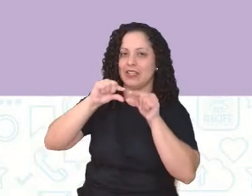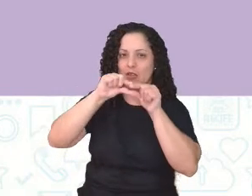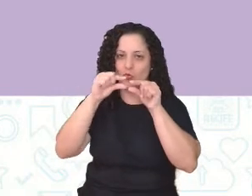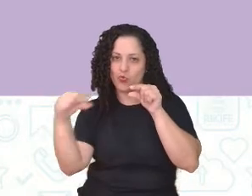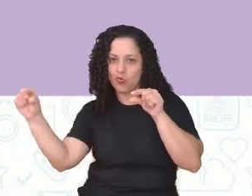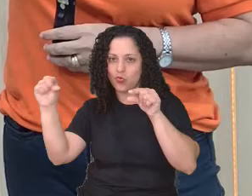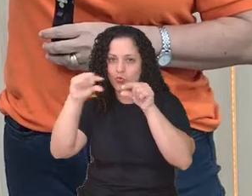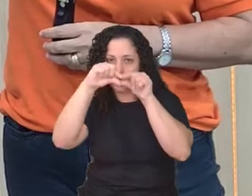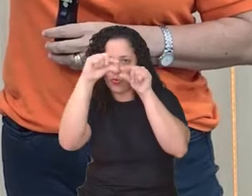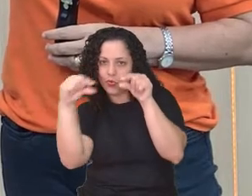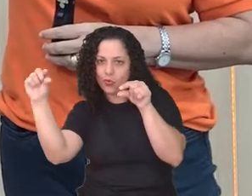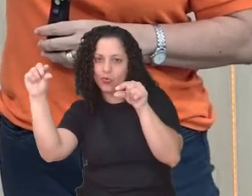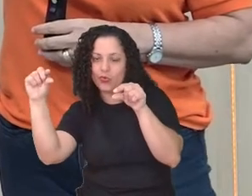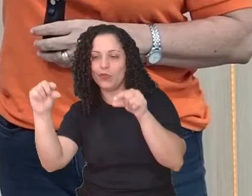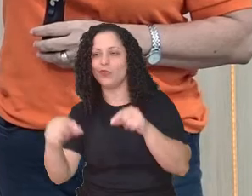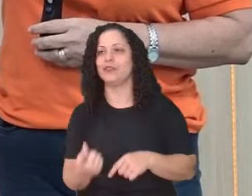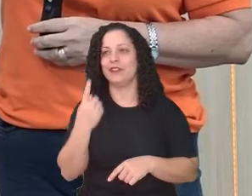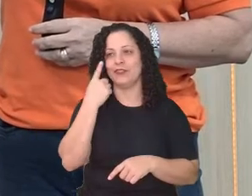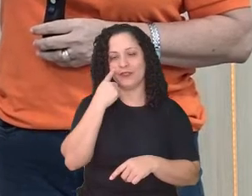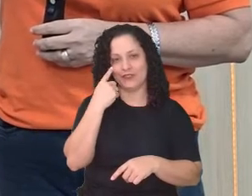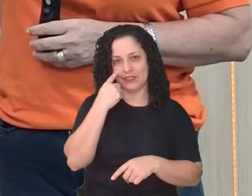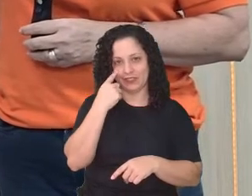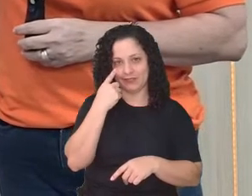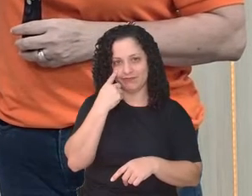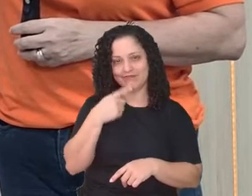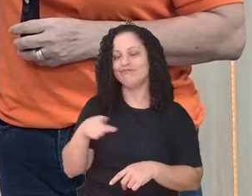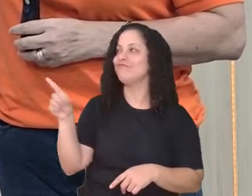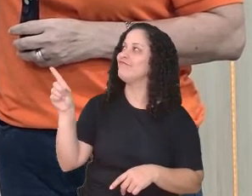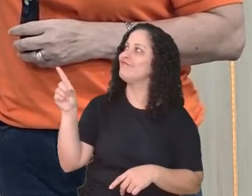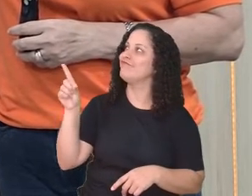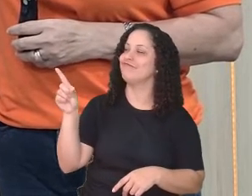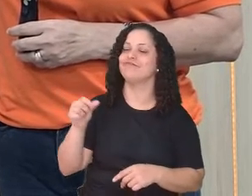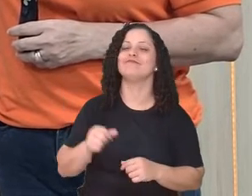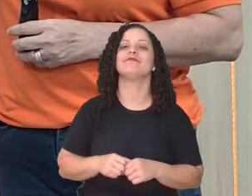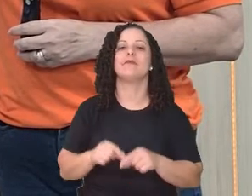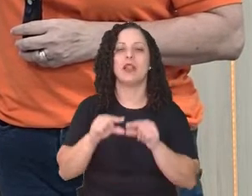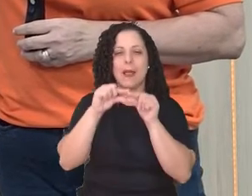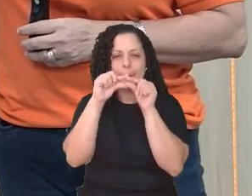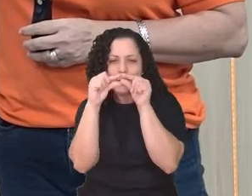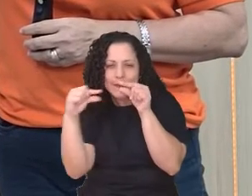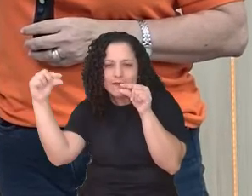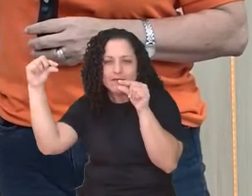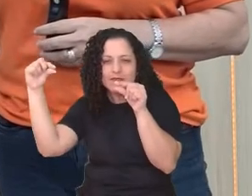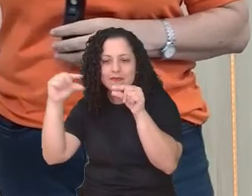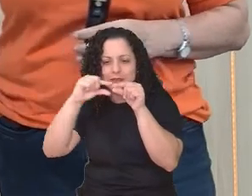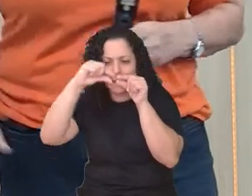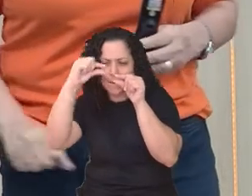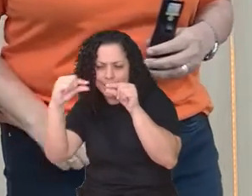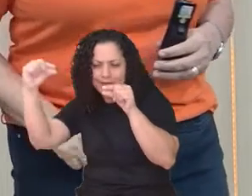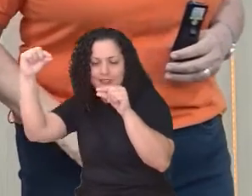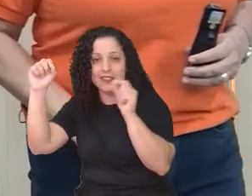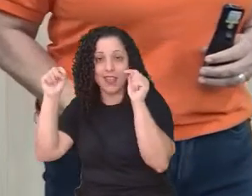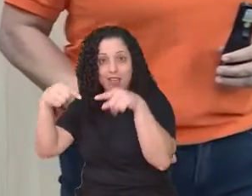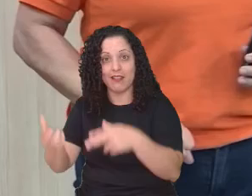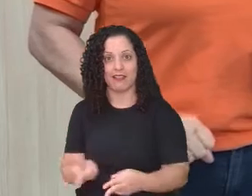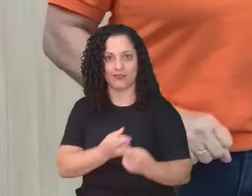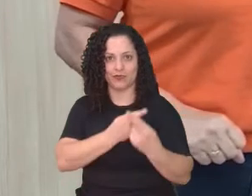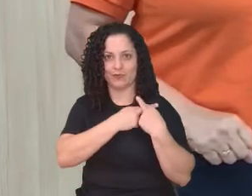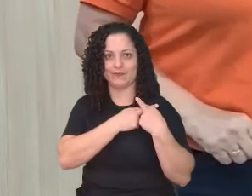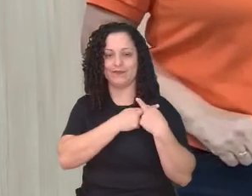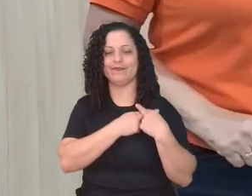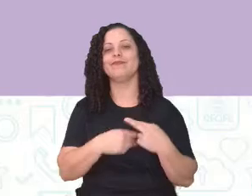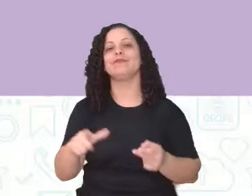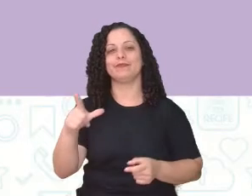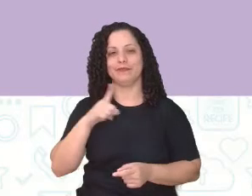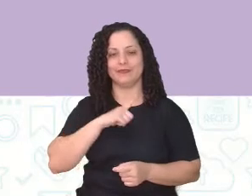da bexiga, nós estamos vendo esse órgãozinho aqui e ele tem todas essas funções que nós vimos